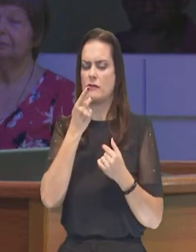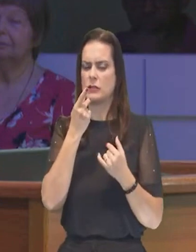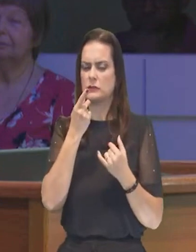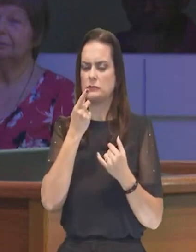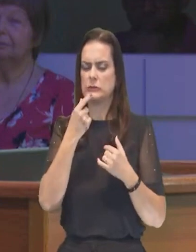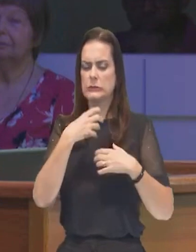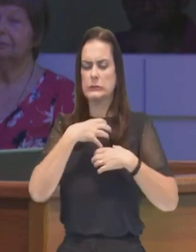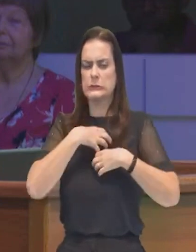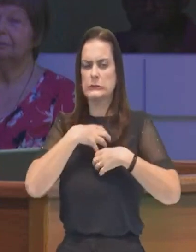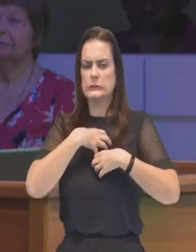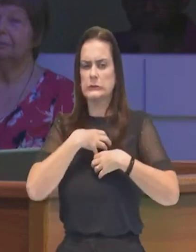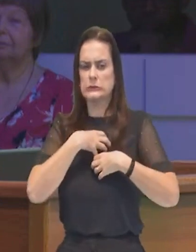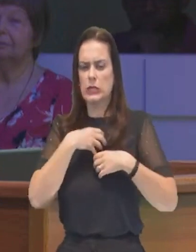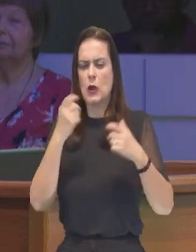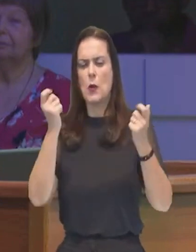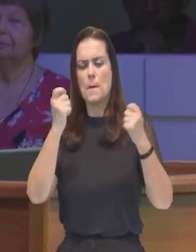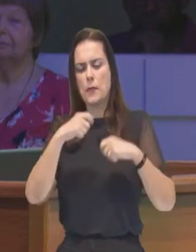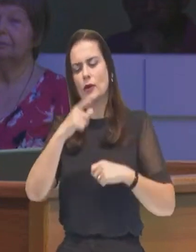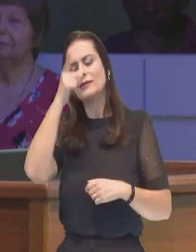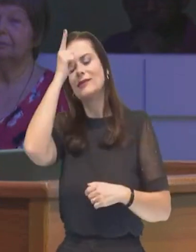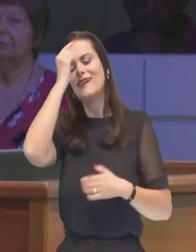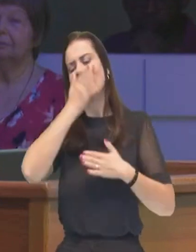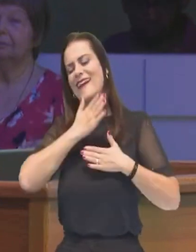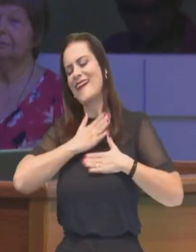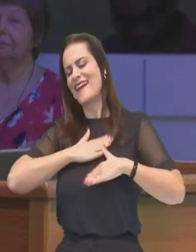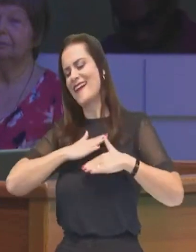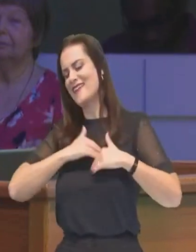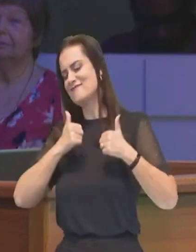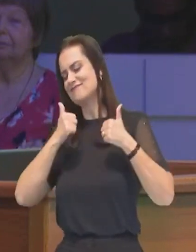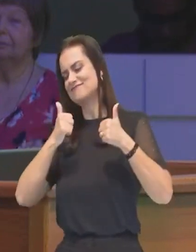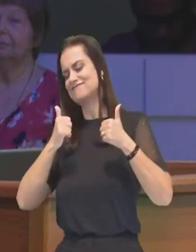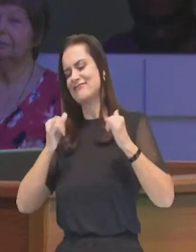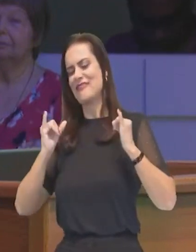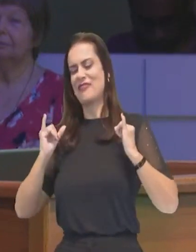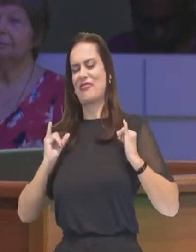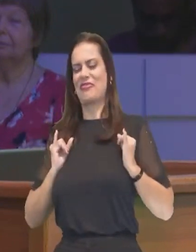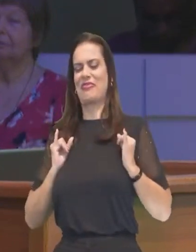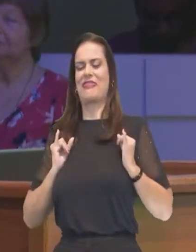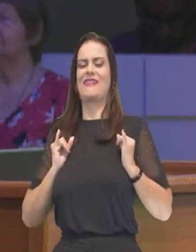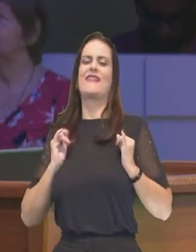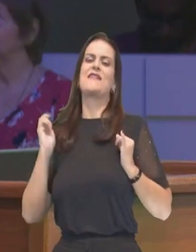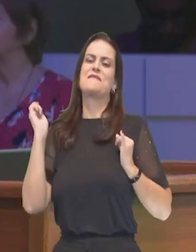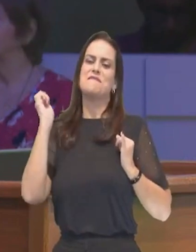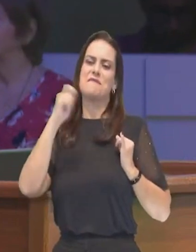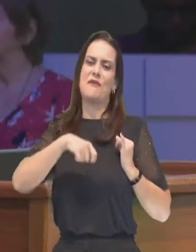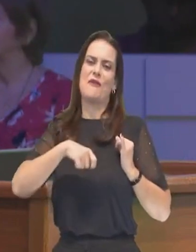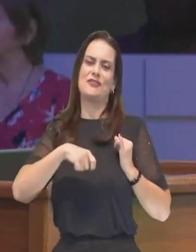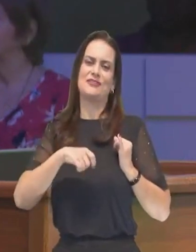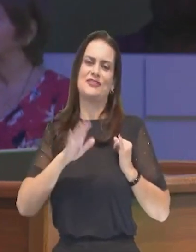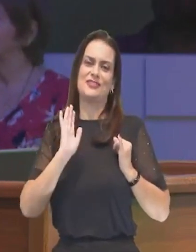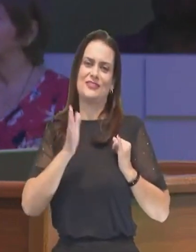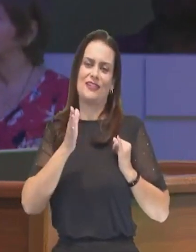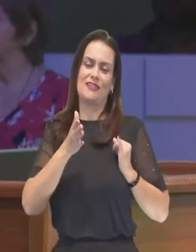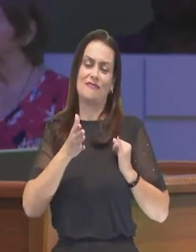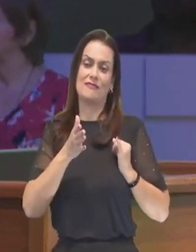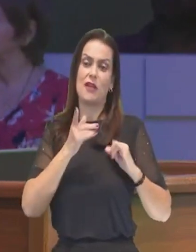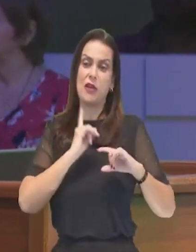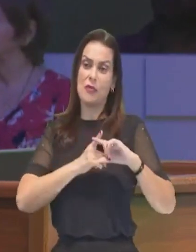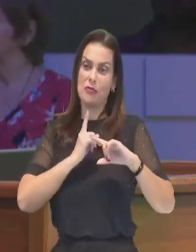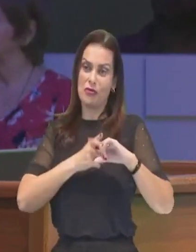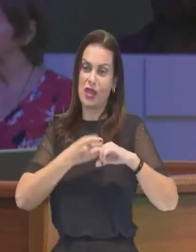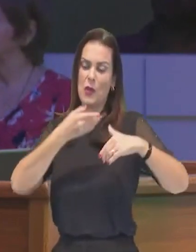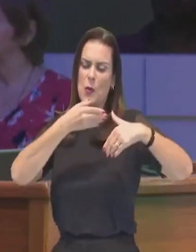alma que ela poderia descansar tranquilamente e desfrutar do melhor desta terra, pois ele